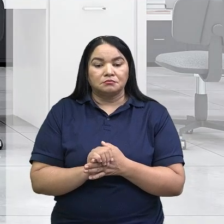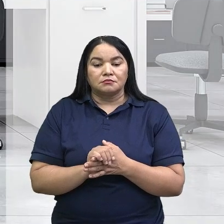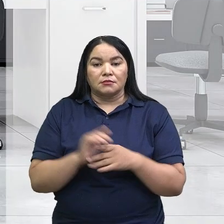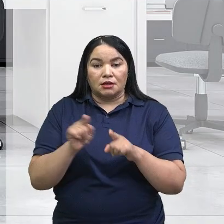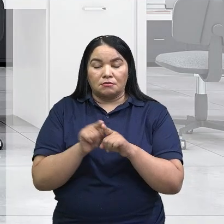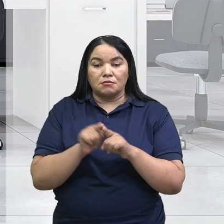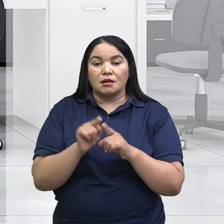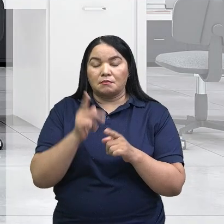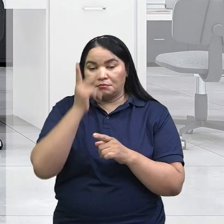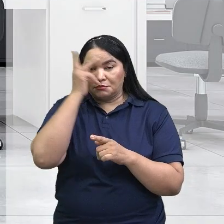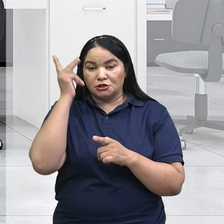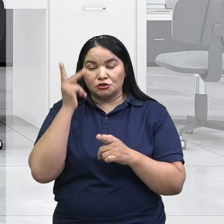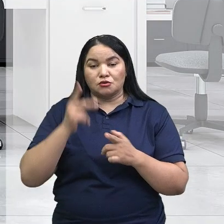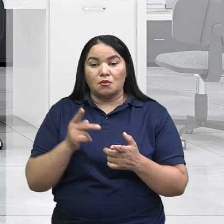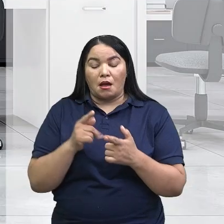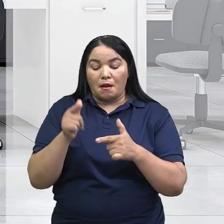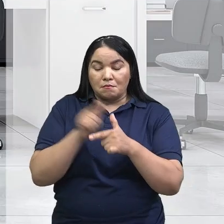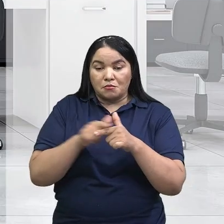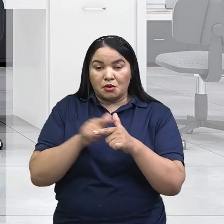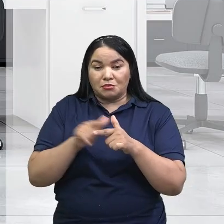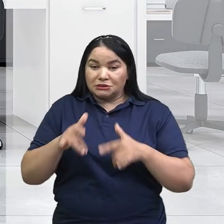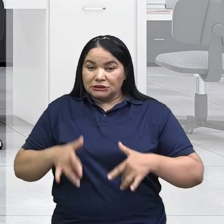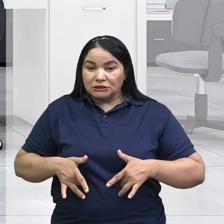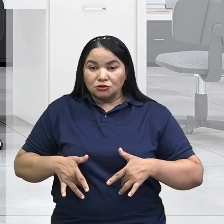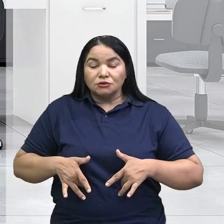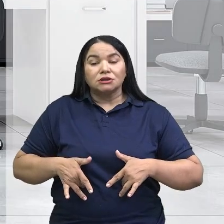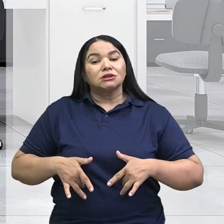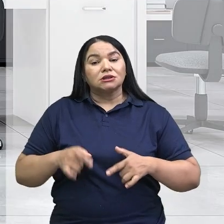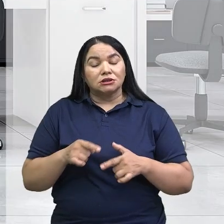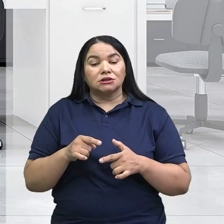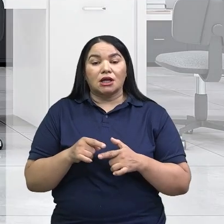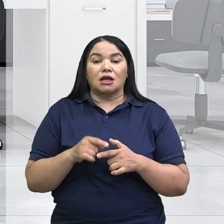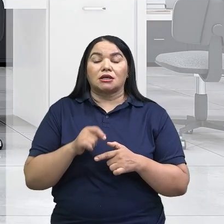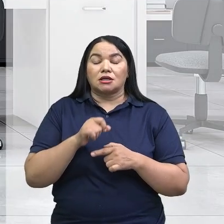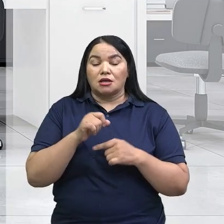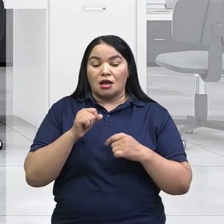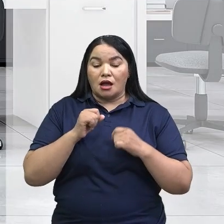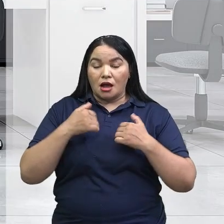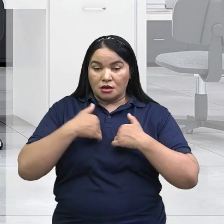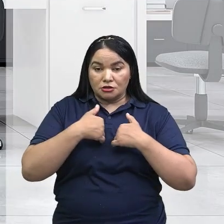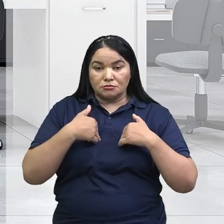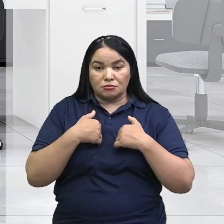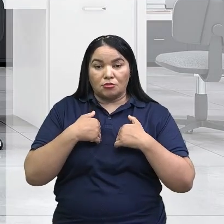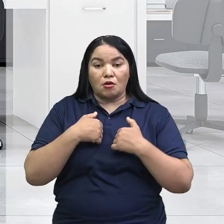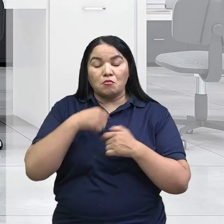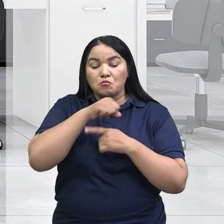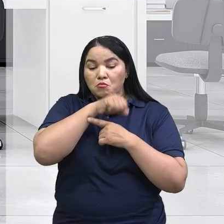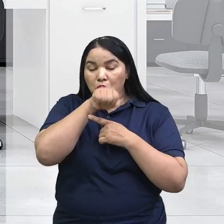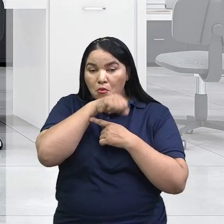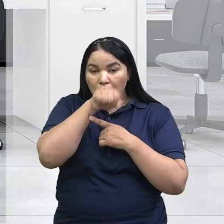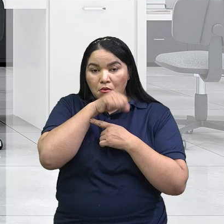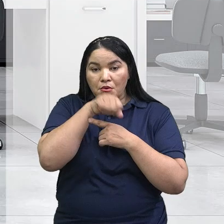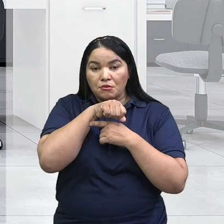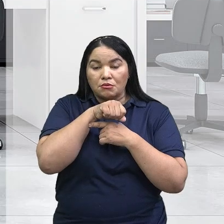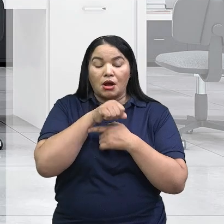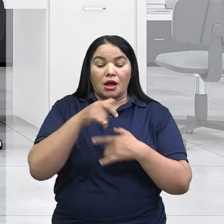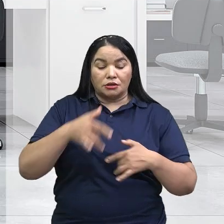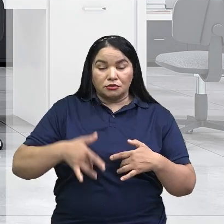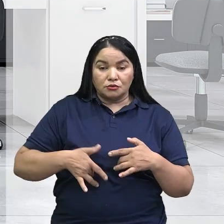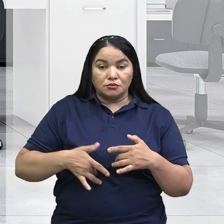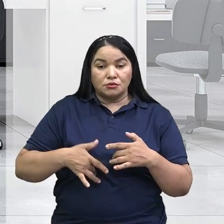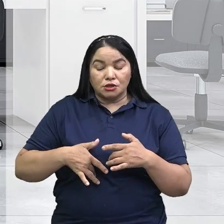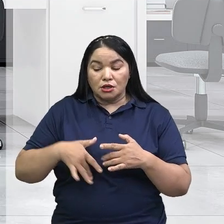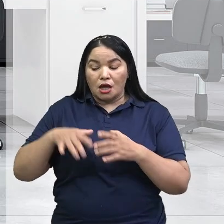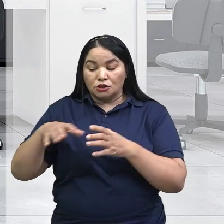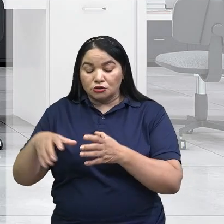ali renal, né, que recebeu esse órgão de um outro animal, certo? Por um tempo ali que o dele já não estava mais funcionando